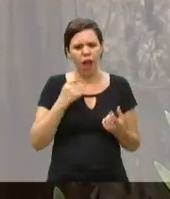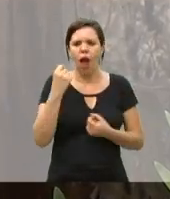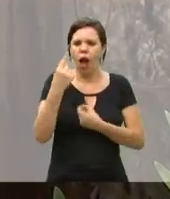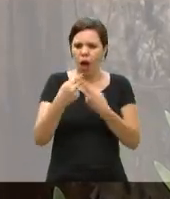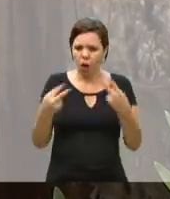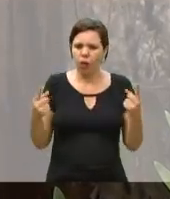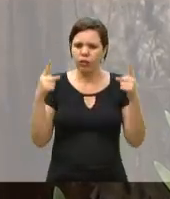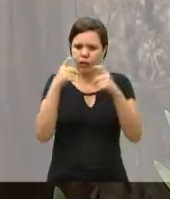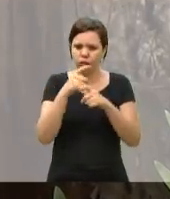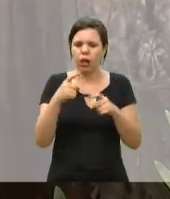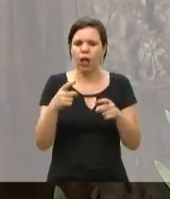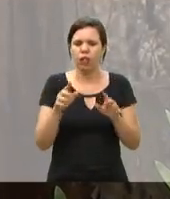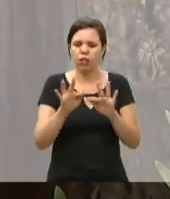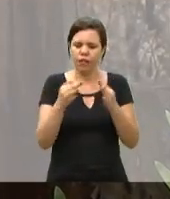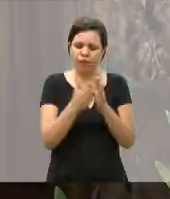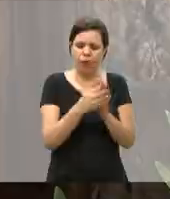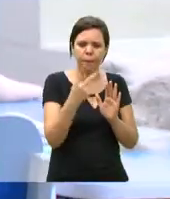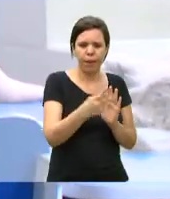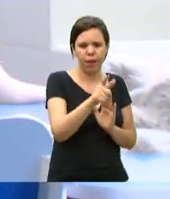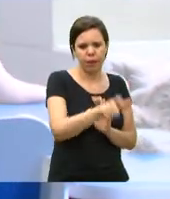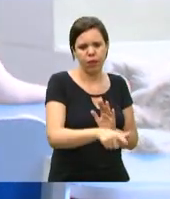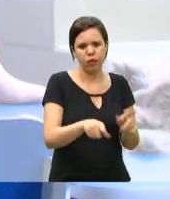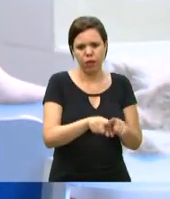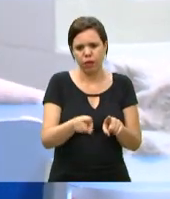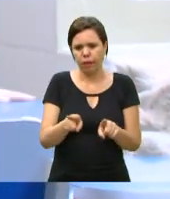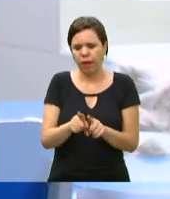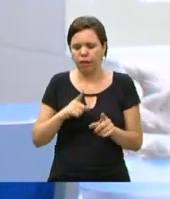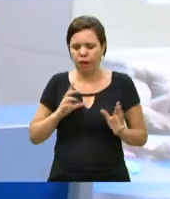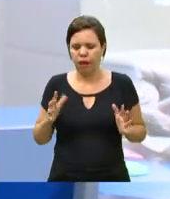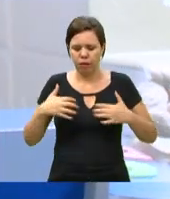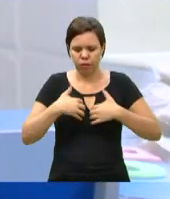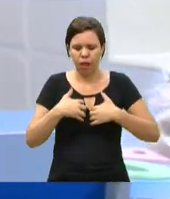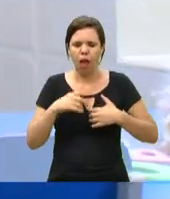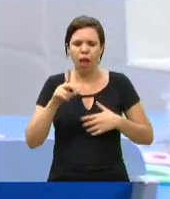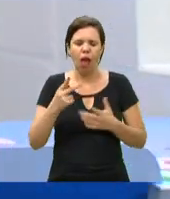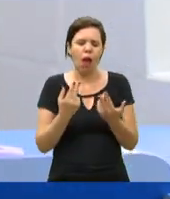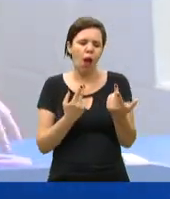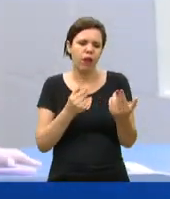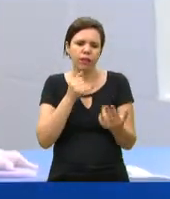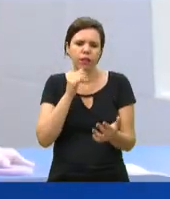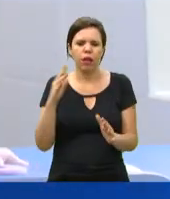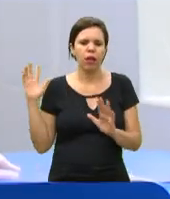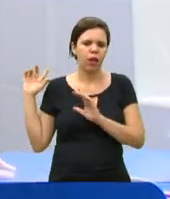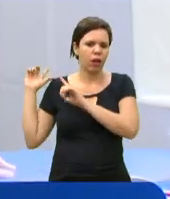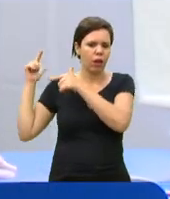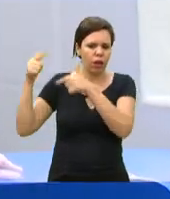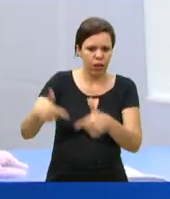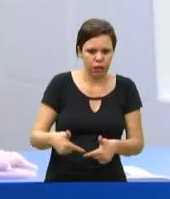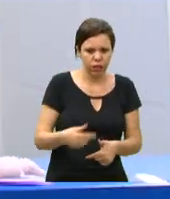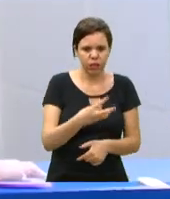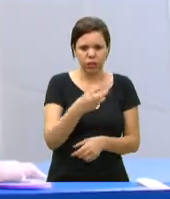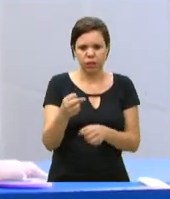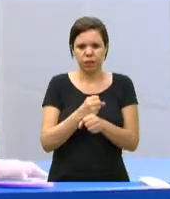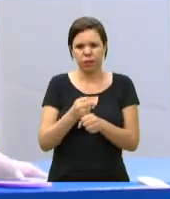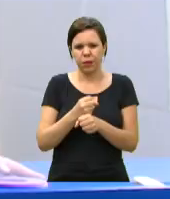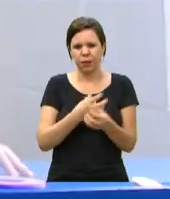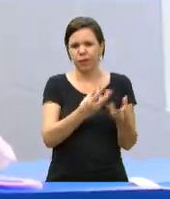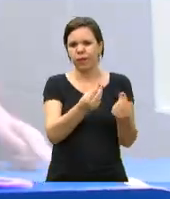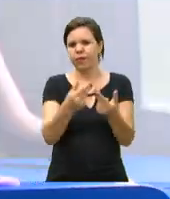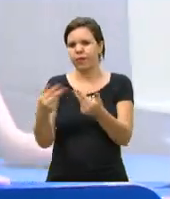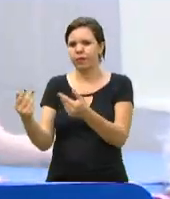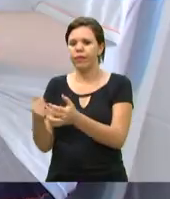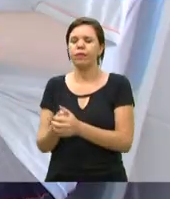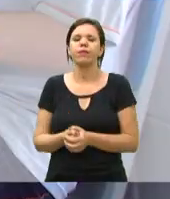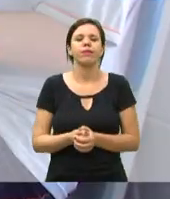tem o espectro, né? Quais são, Fátima? É como se fosse uma trajetória também de 30 anos, né? Muitas